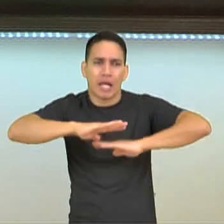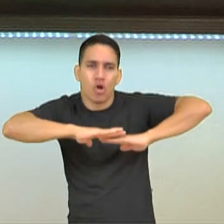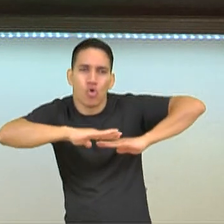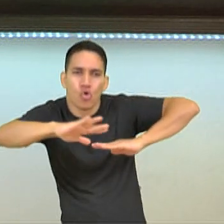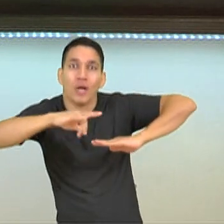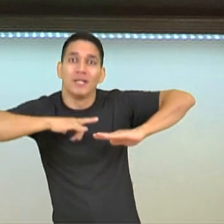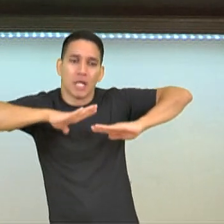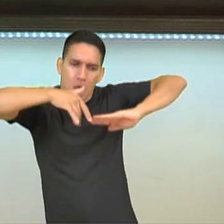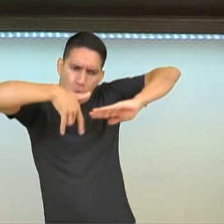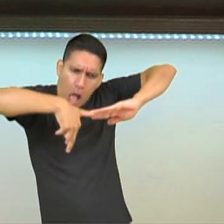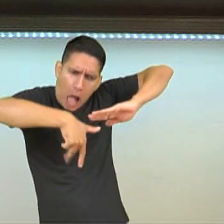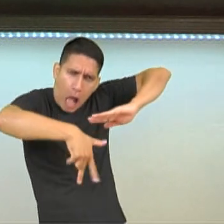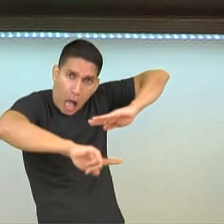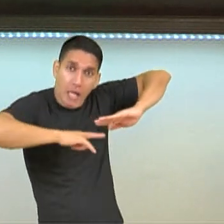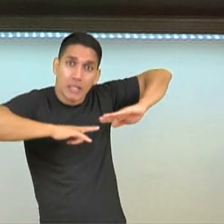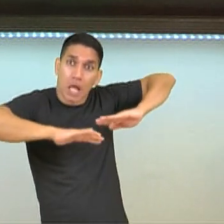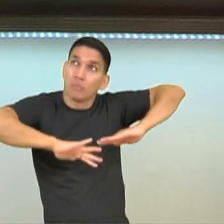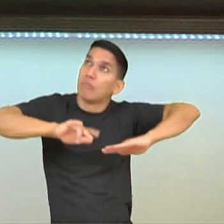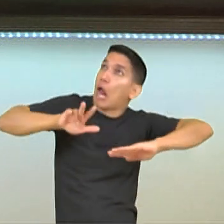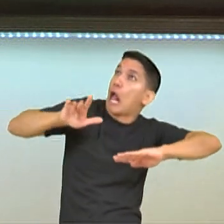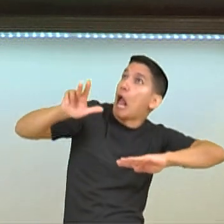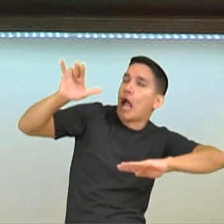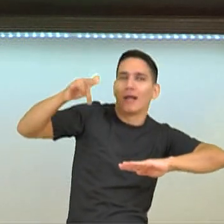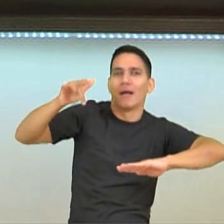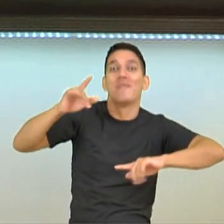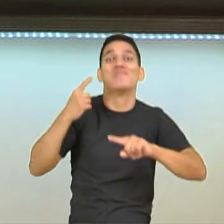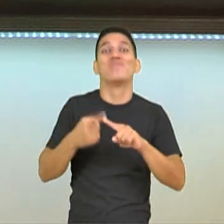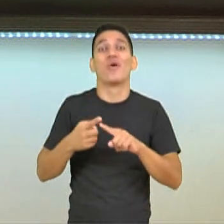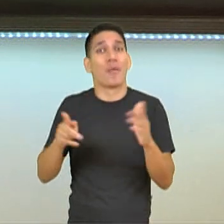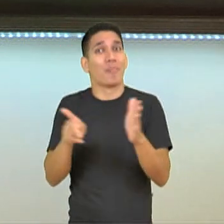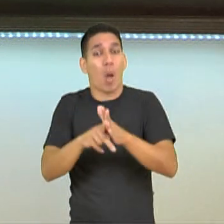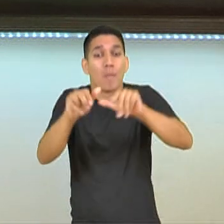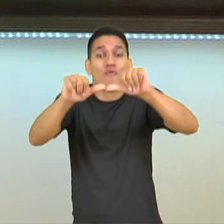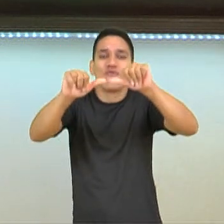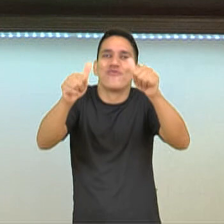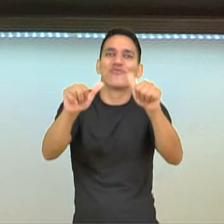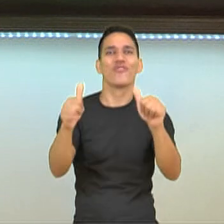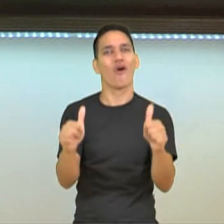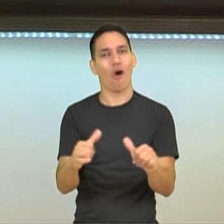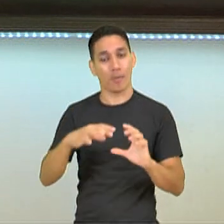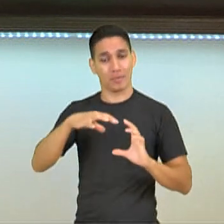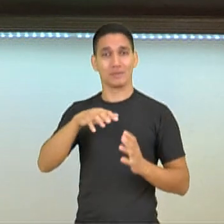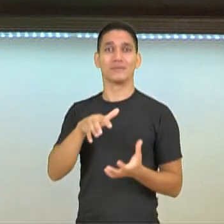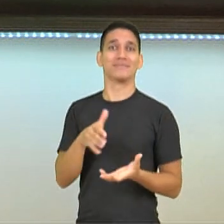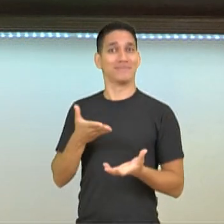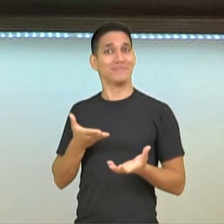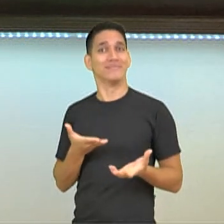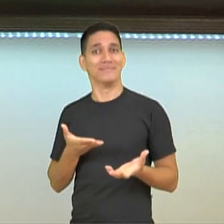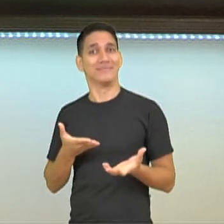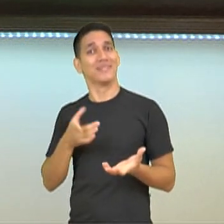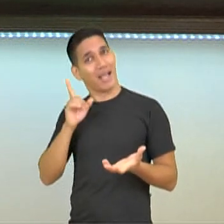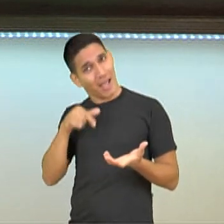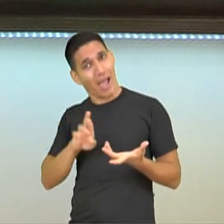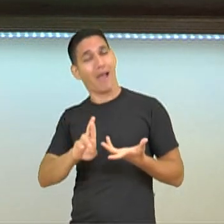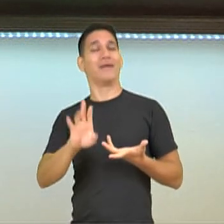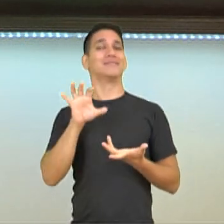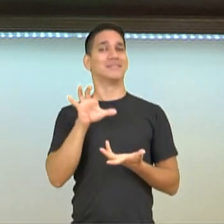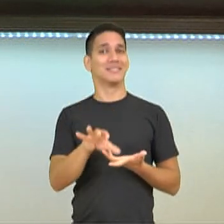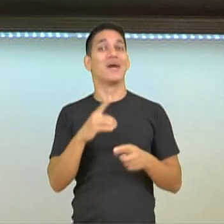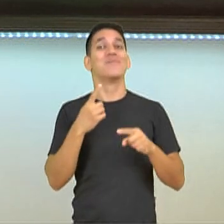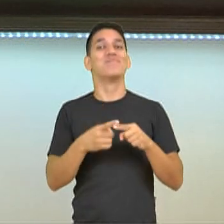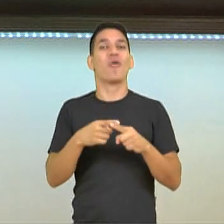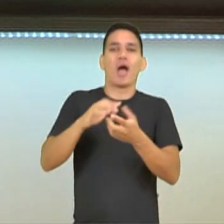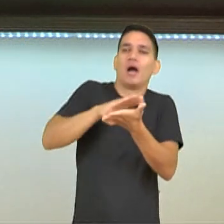mais baixos. Tudo isso tem a ver com essa ideia do próprio formato da Terra. É resultado disso, essa